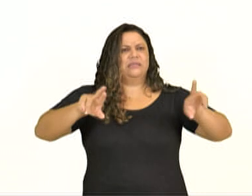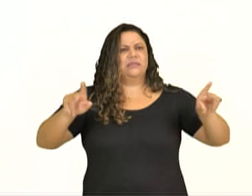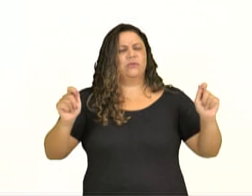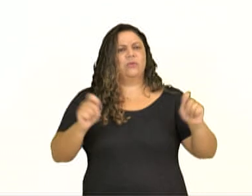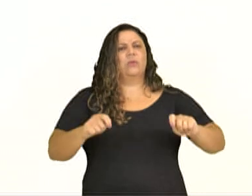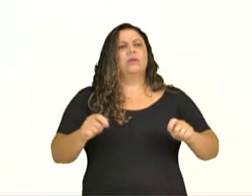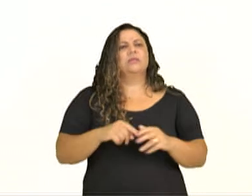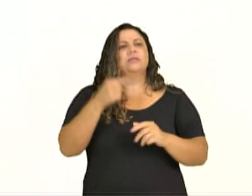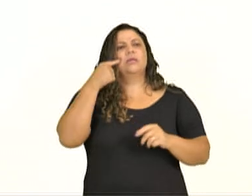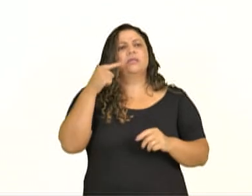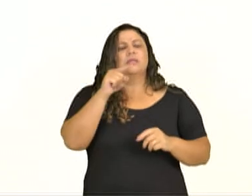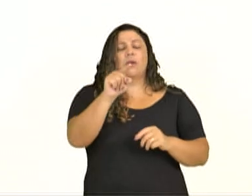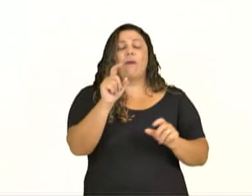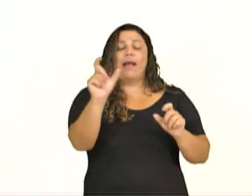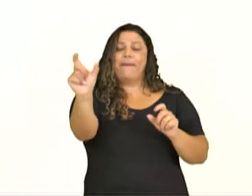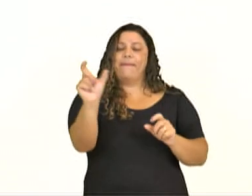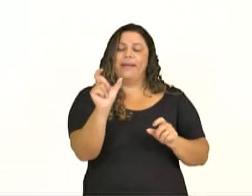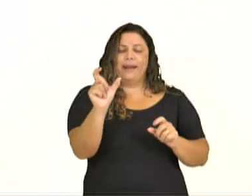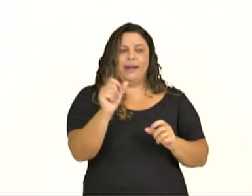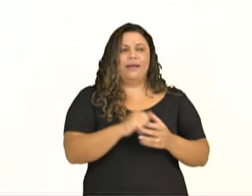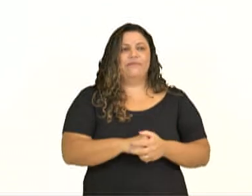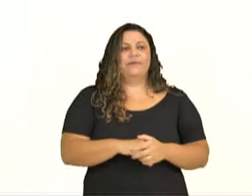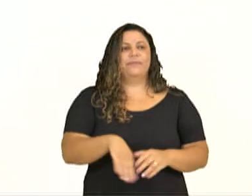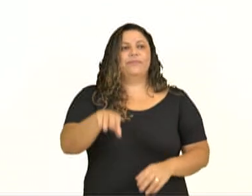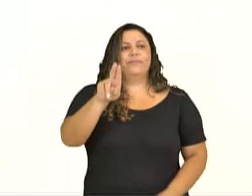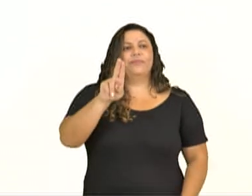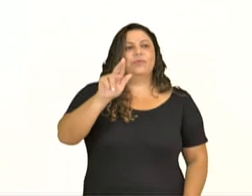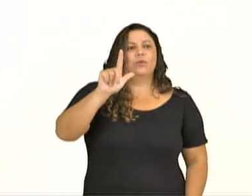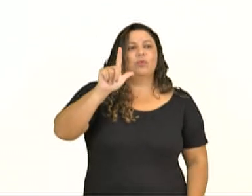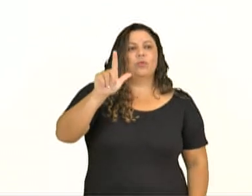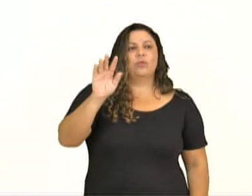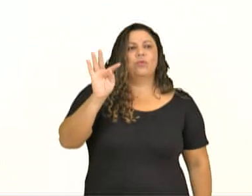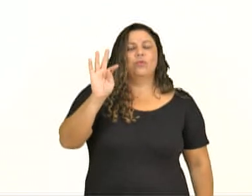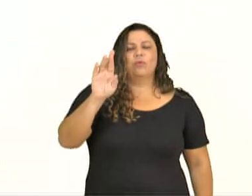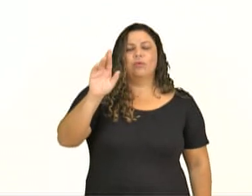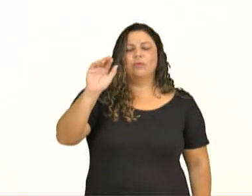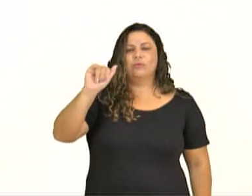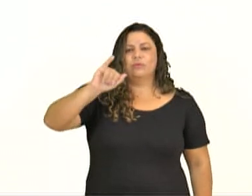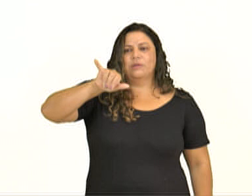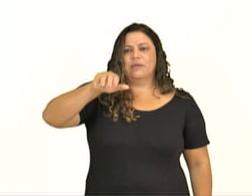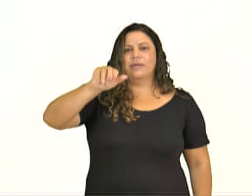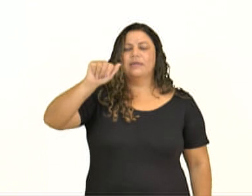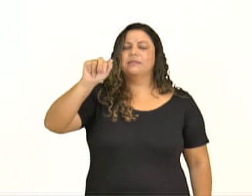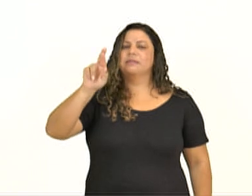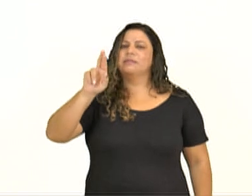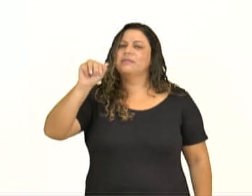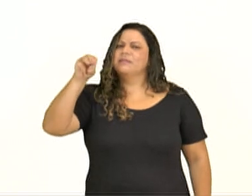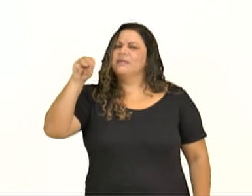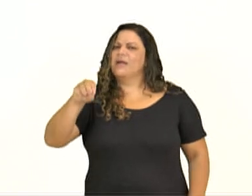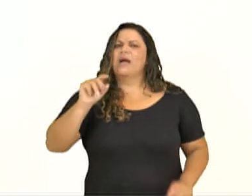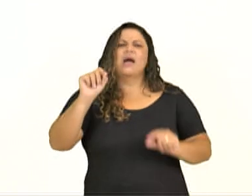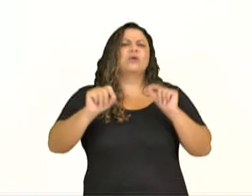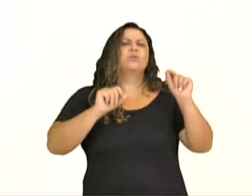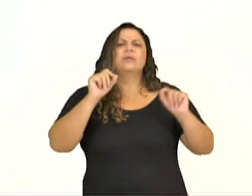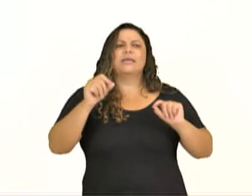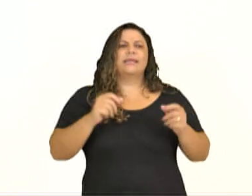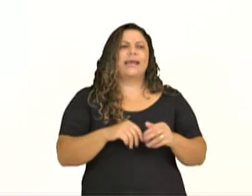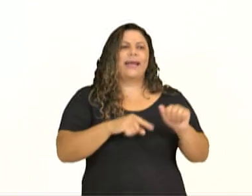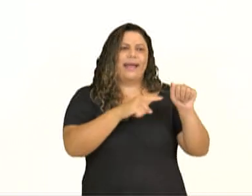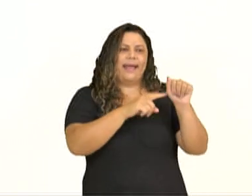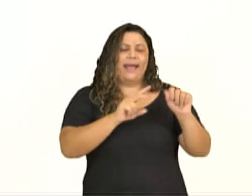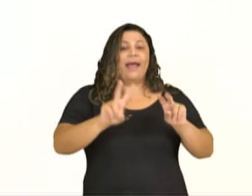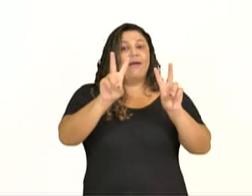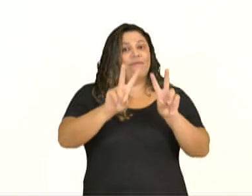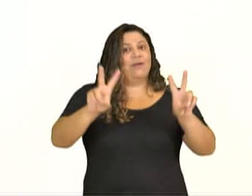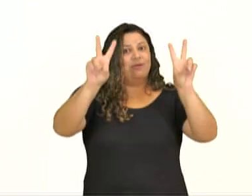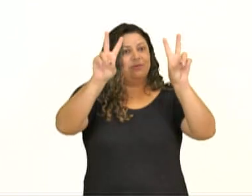a palavra ultrajaram. Será que a gente pode considerá-la, de acordo com a alternativa A, valorizaram,